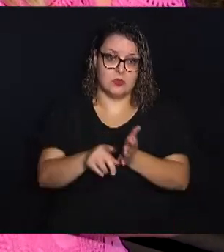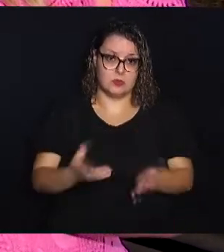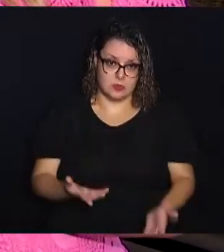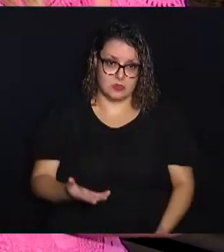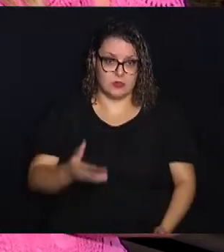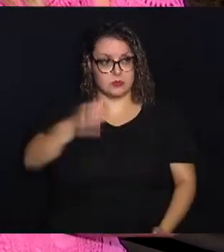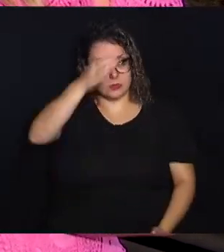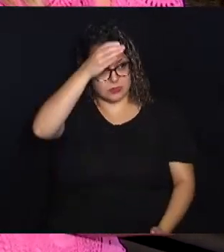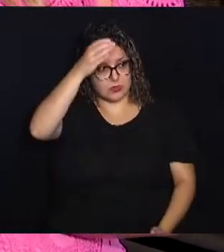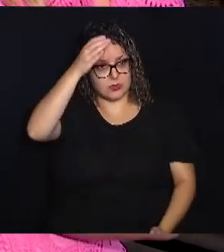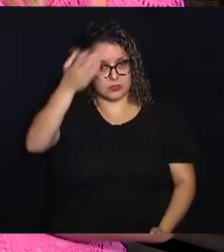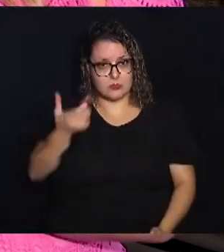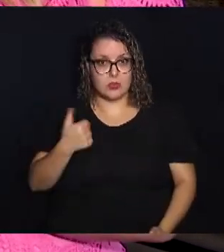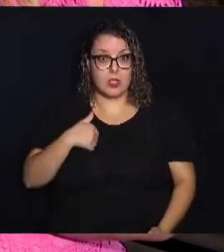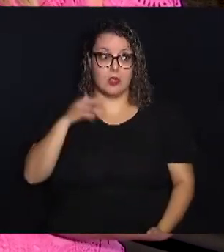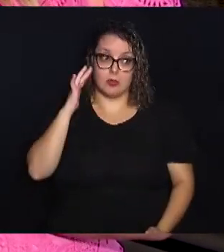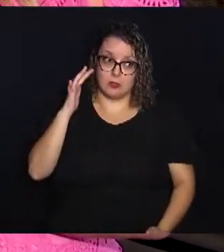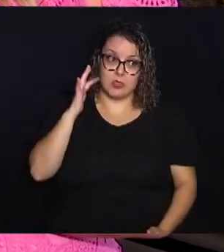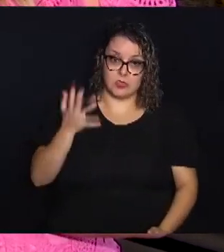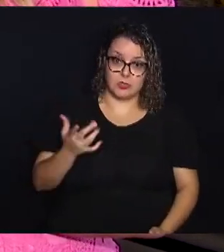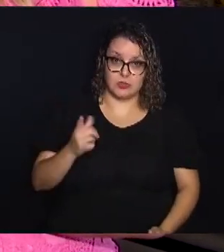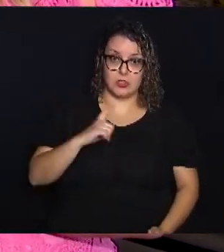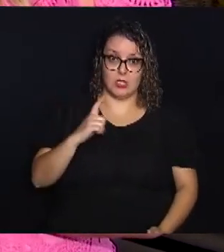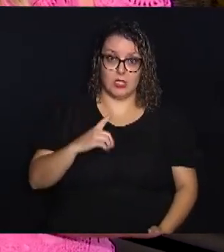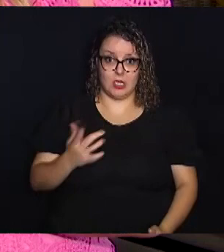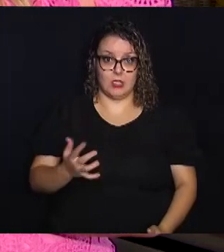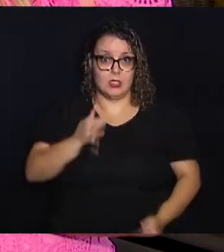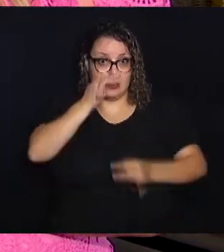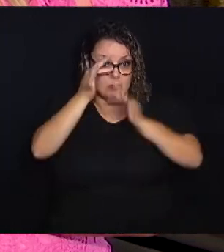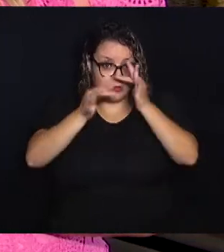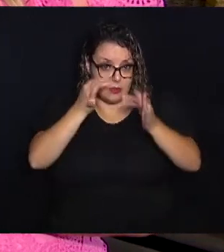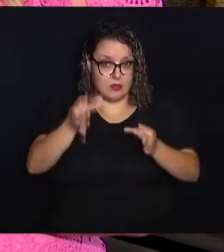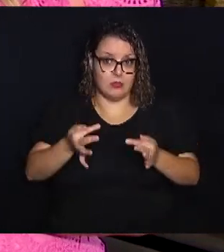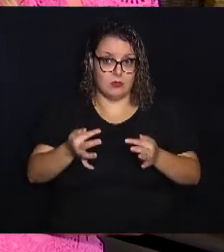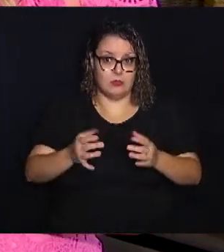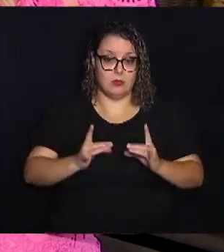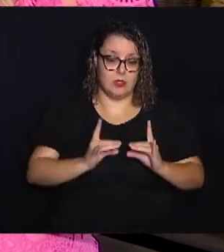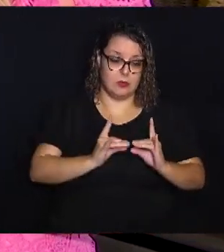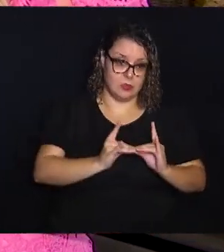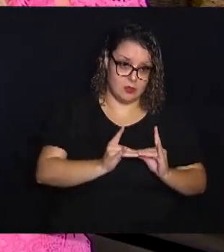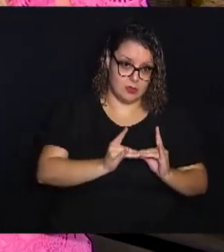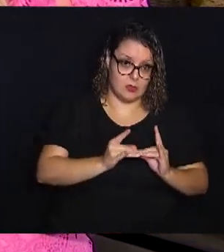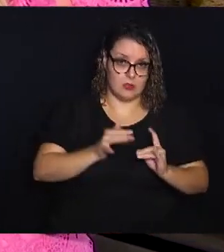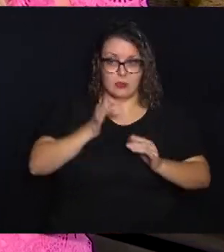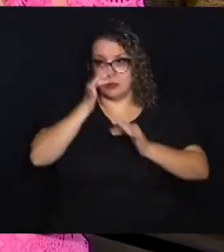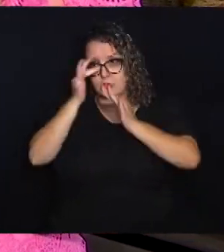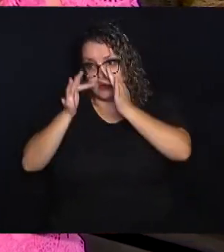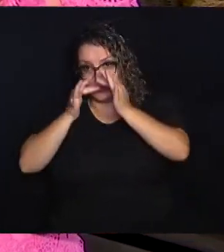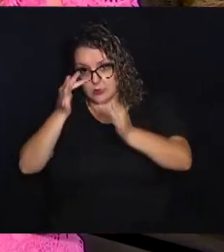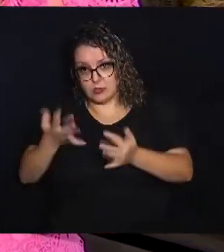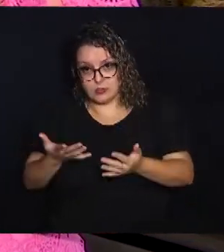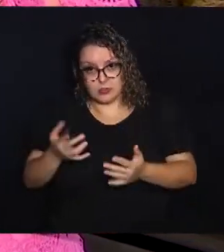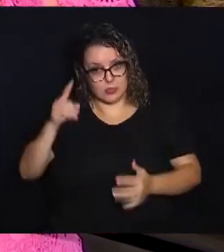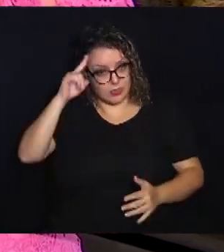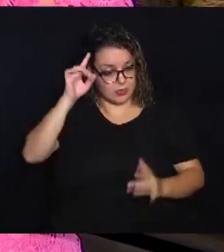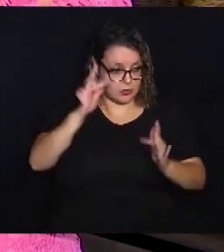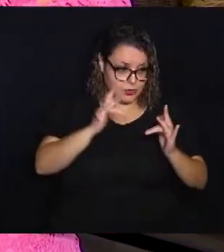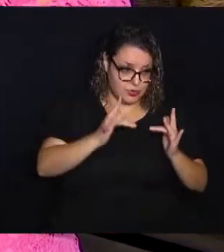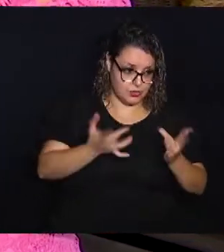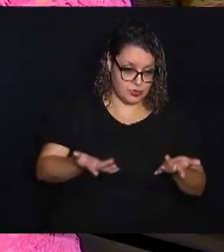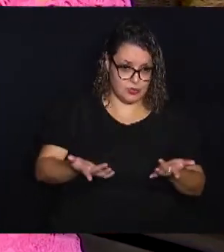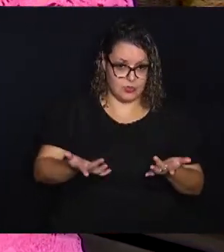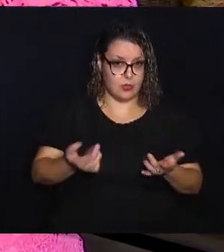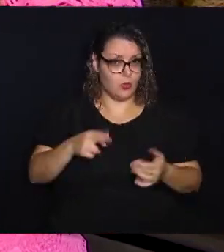as perguntas dos clientes. Imagino eu que existem flores para velório, flores para Dia